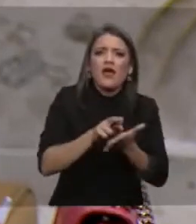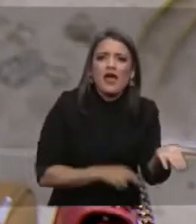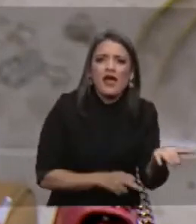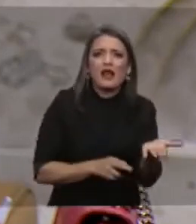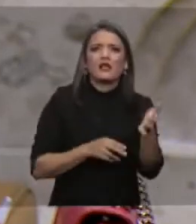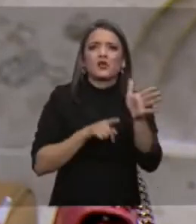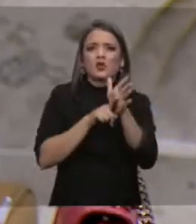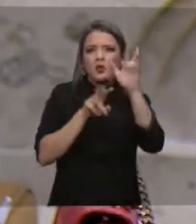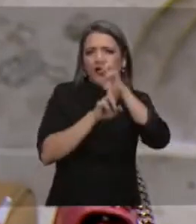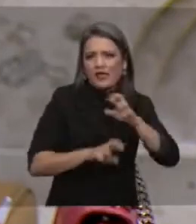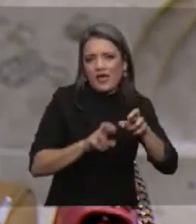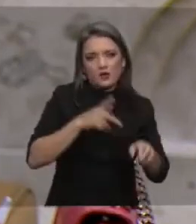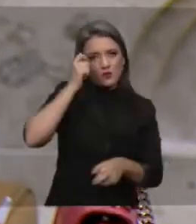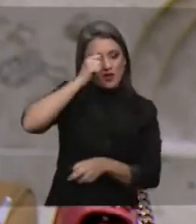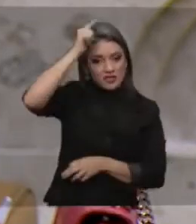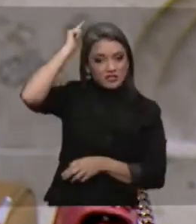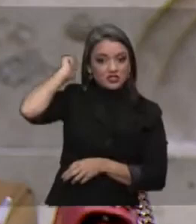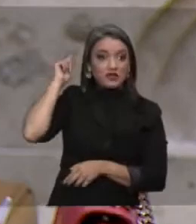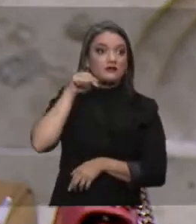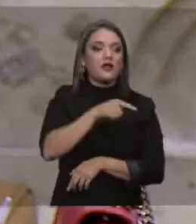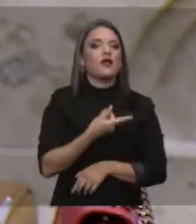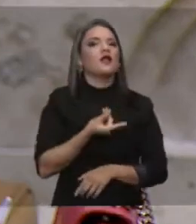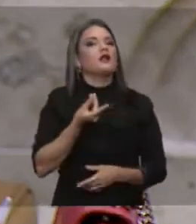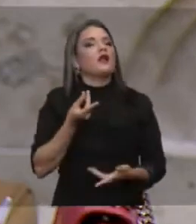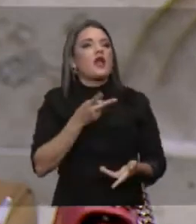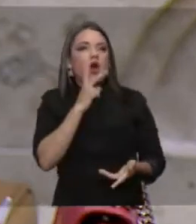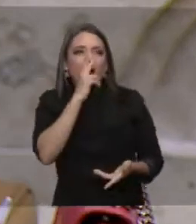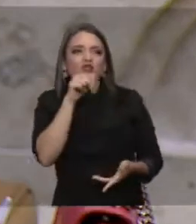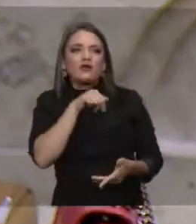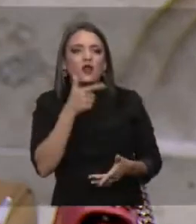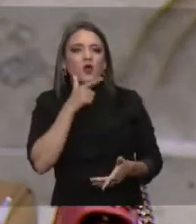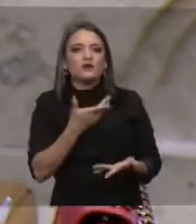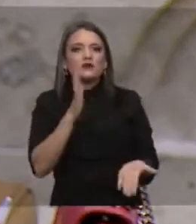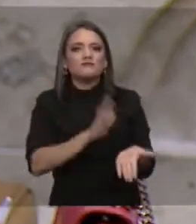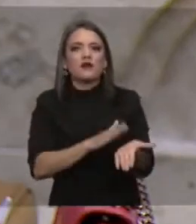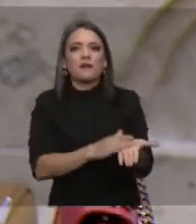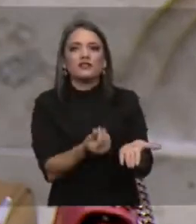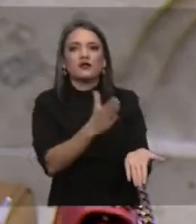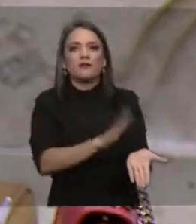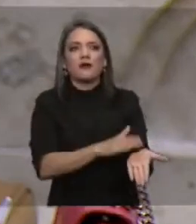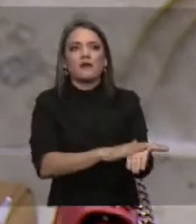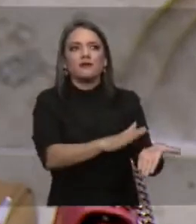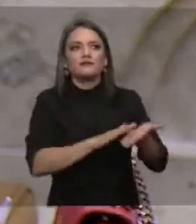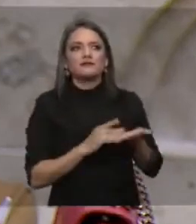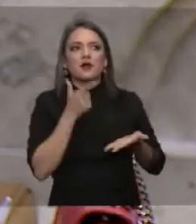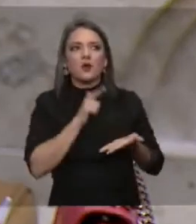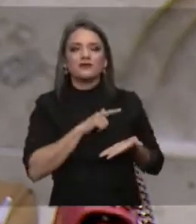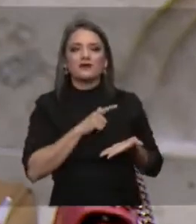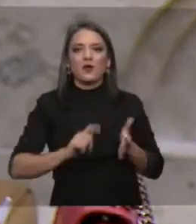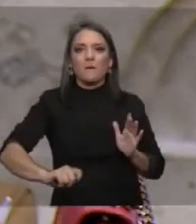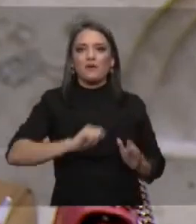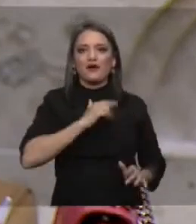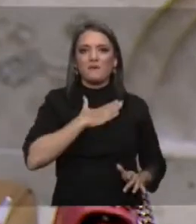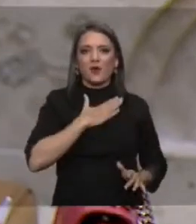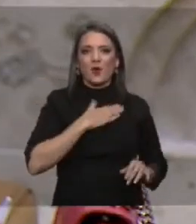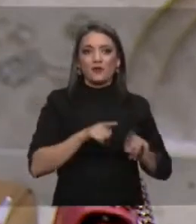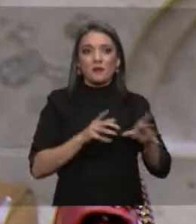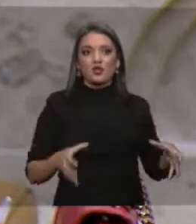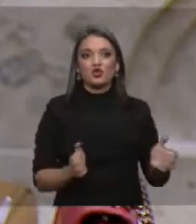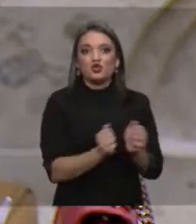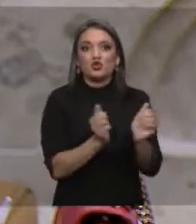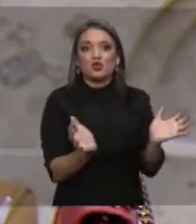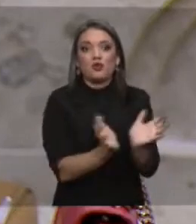inquérito 4.828 poderia ter se beneficiado financeiramente junto a supostos amigos, integrantes de